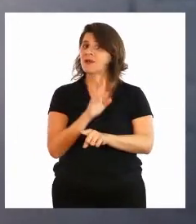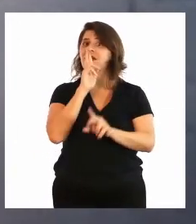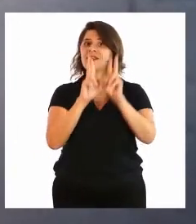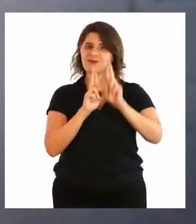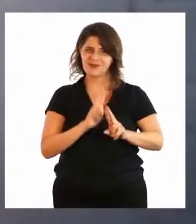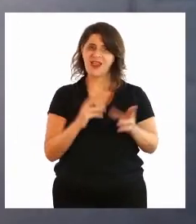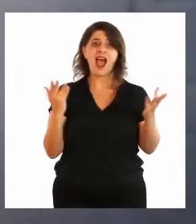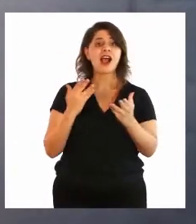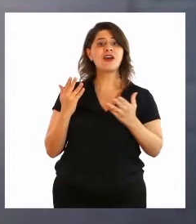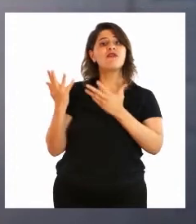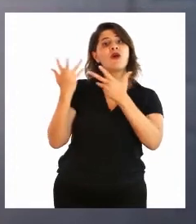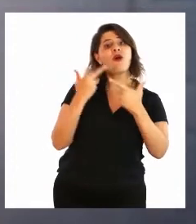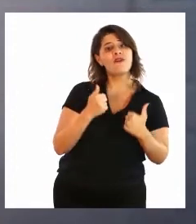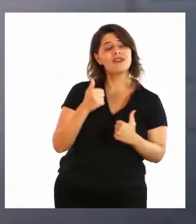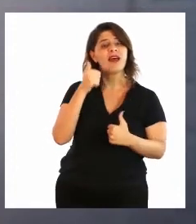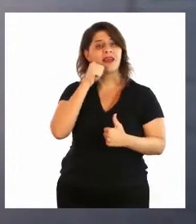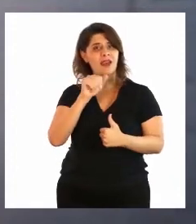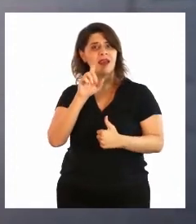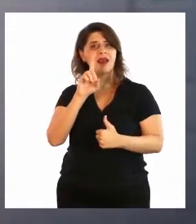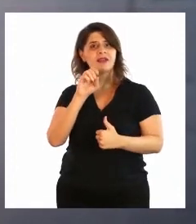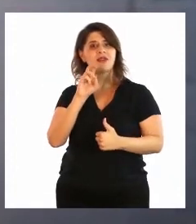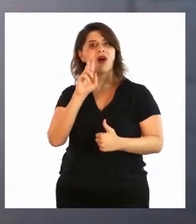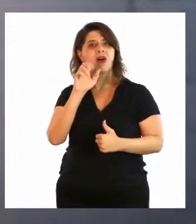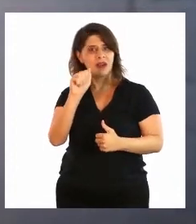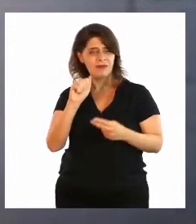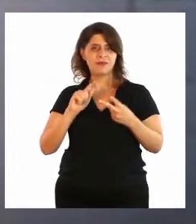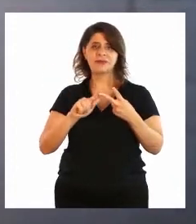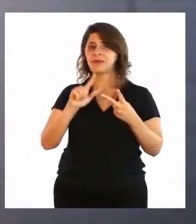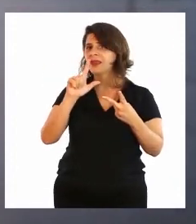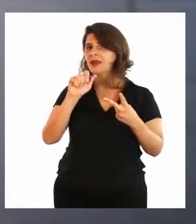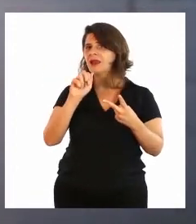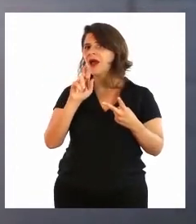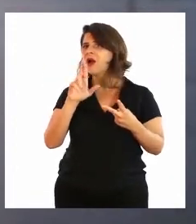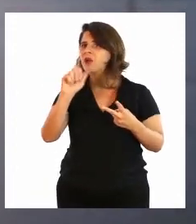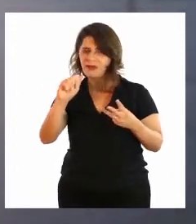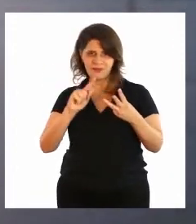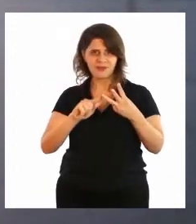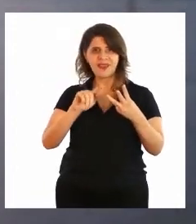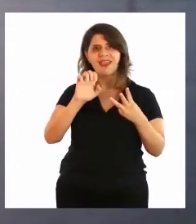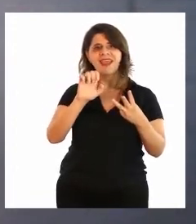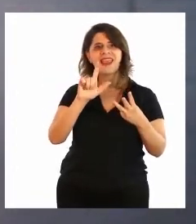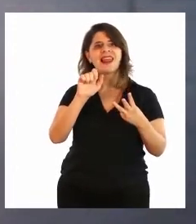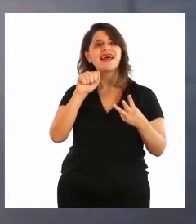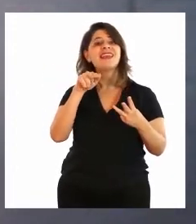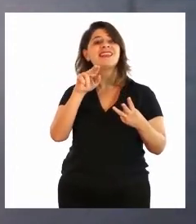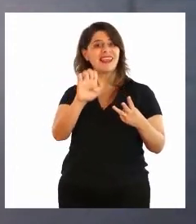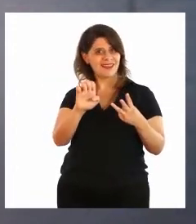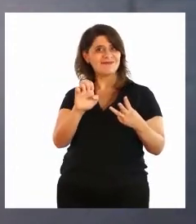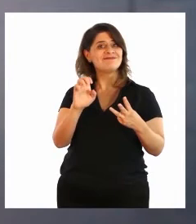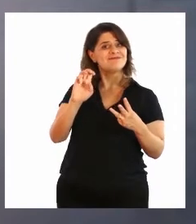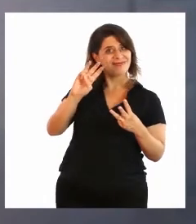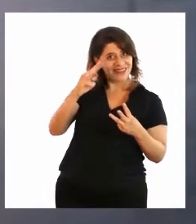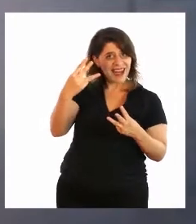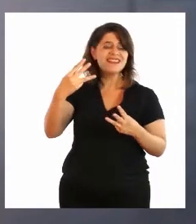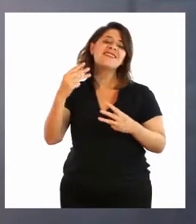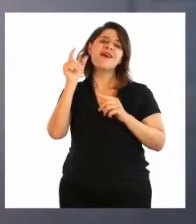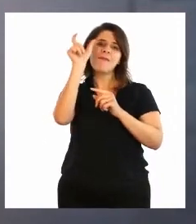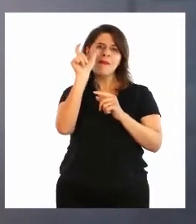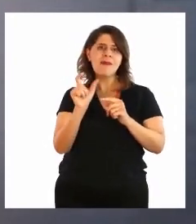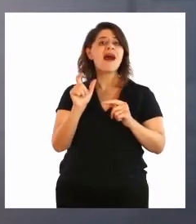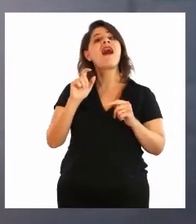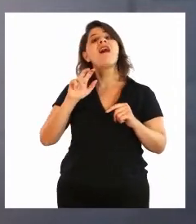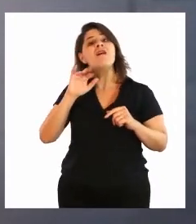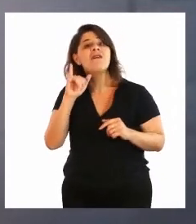a Laura e a Elaine para se juntar comigo aqui na tela, para que a gente possa começar